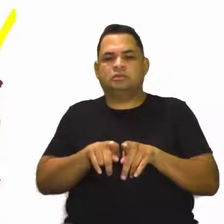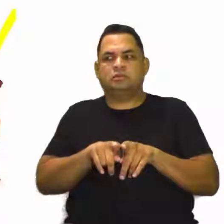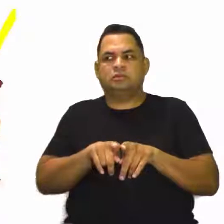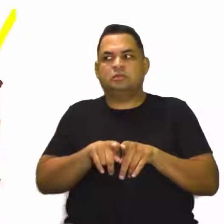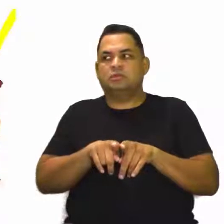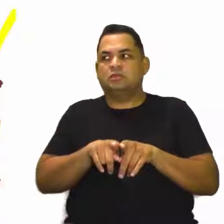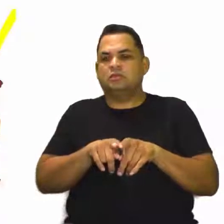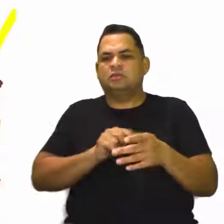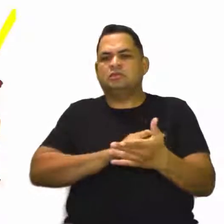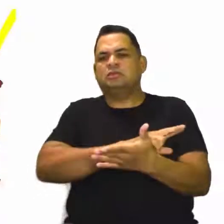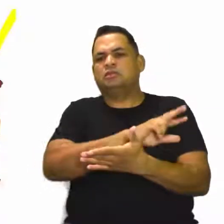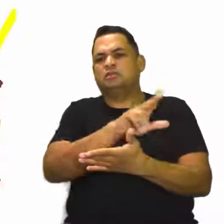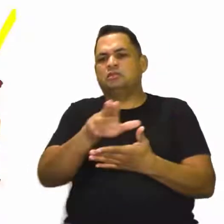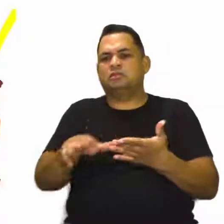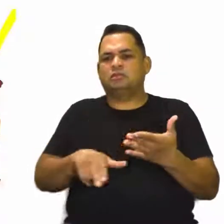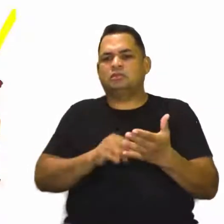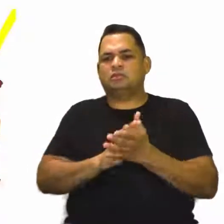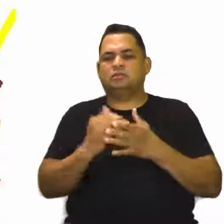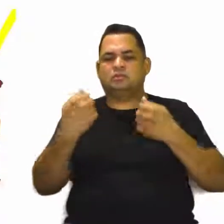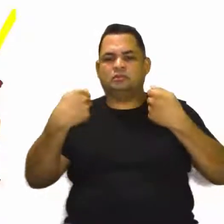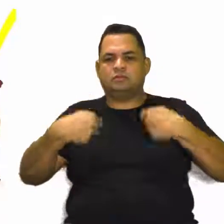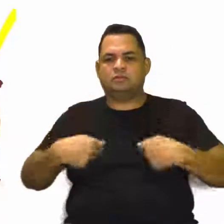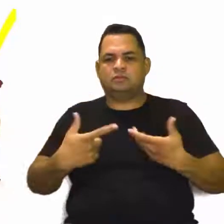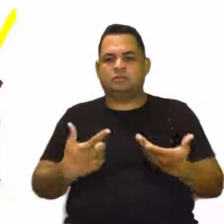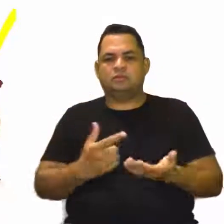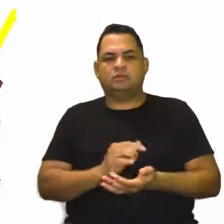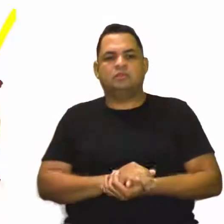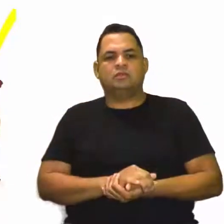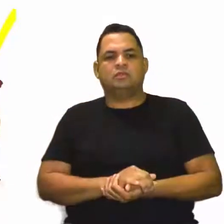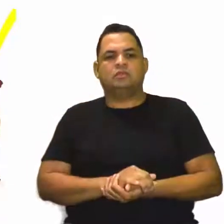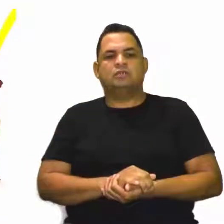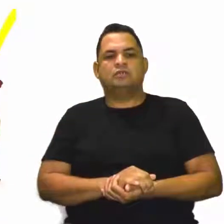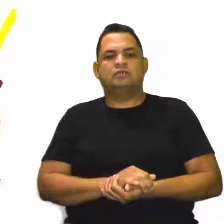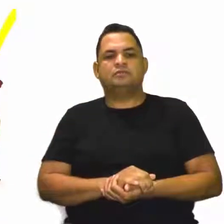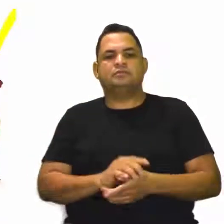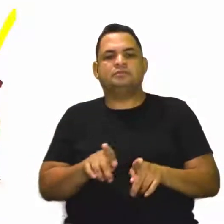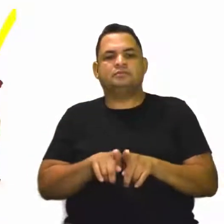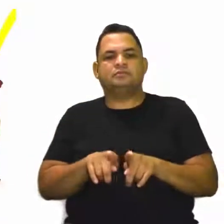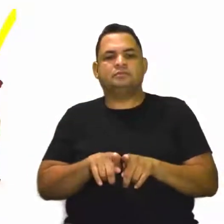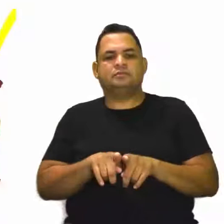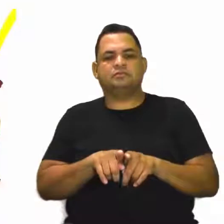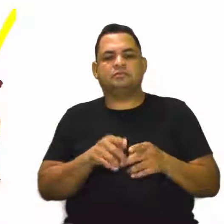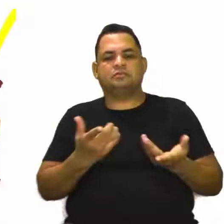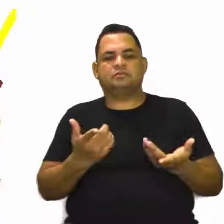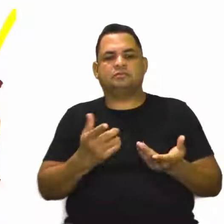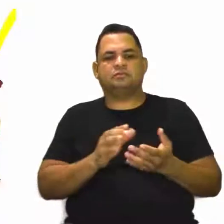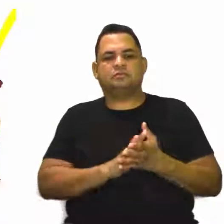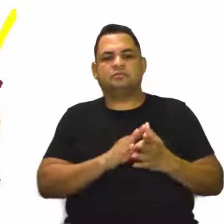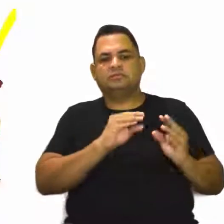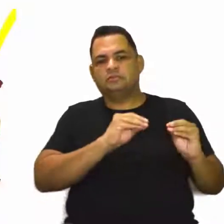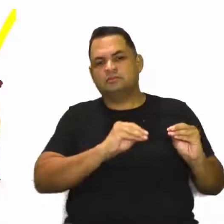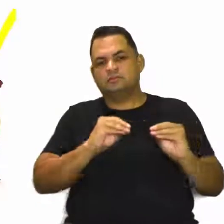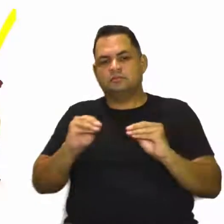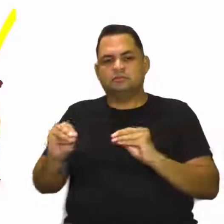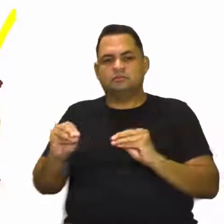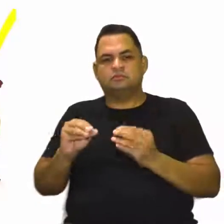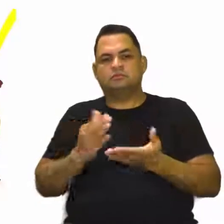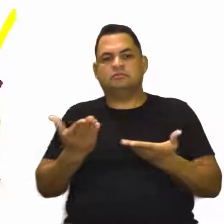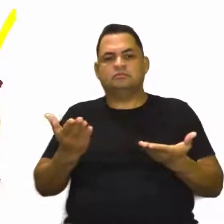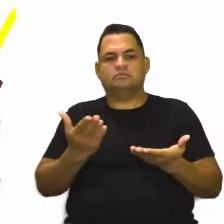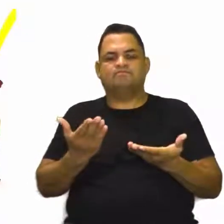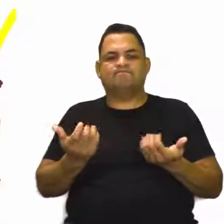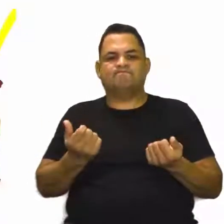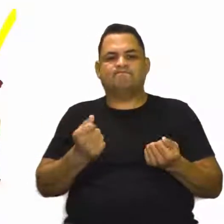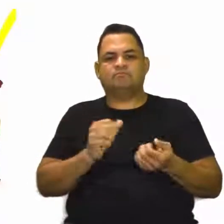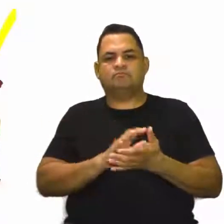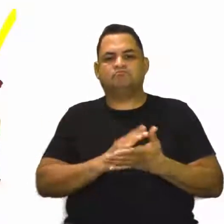uma diversidade muito grande, né, de possibilidades, prof. A gente também tem aí dentro do deslocamento ativo, esse deslocamento,